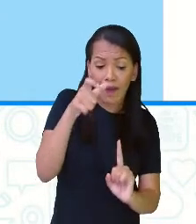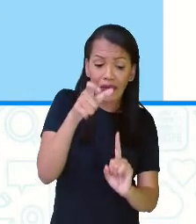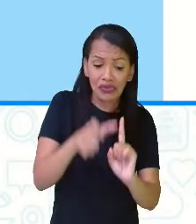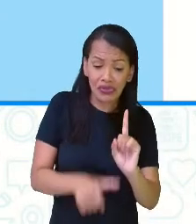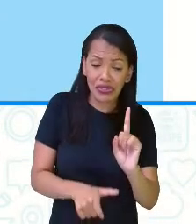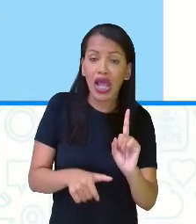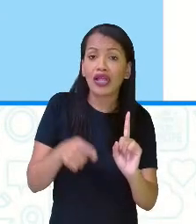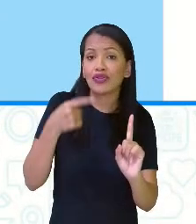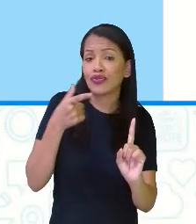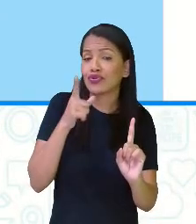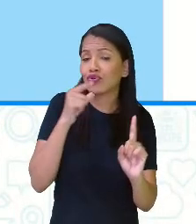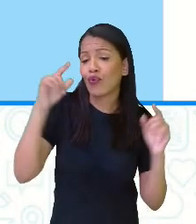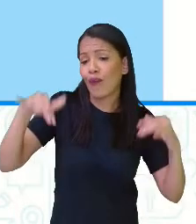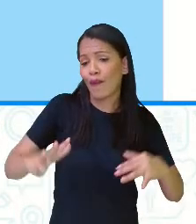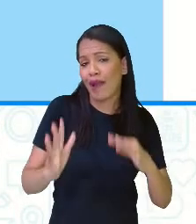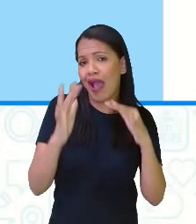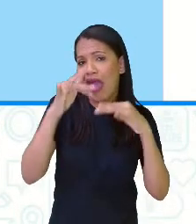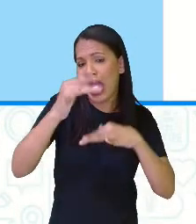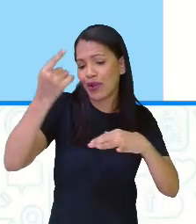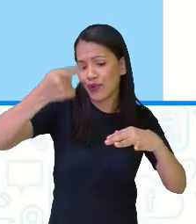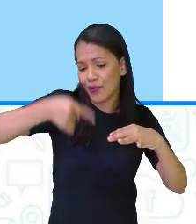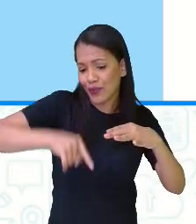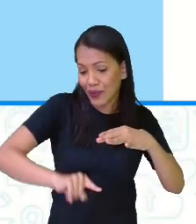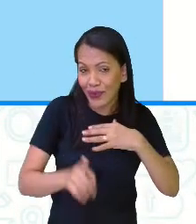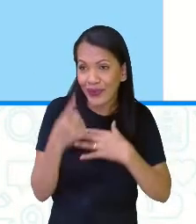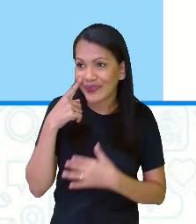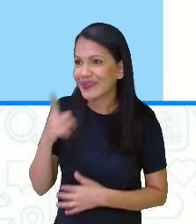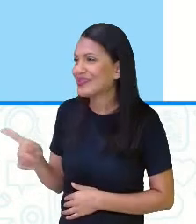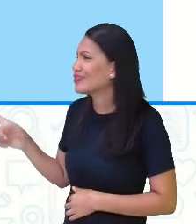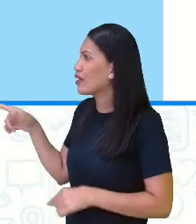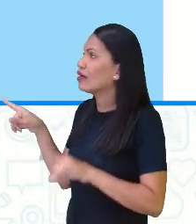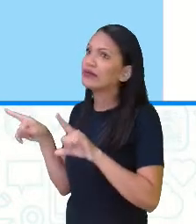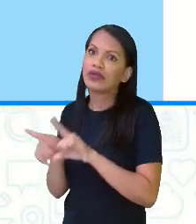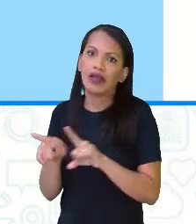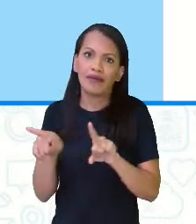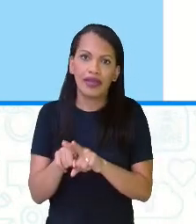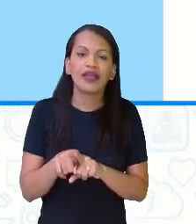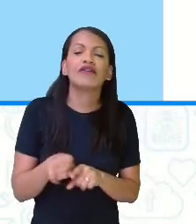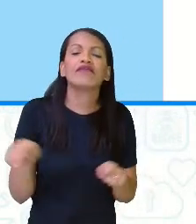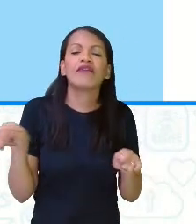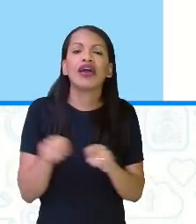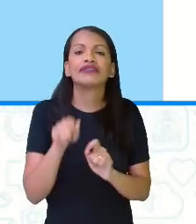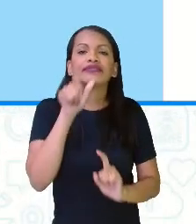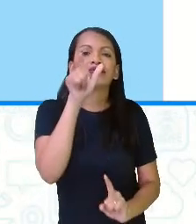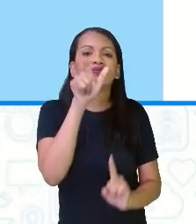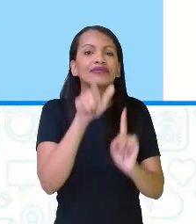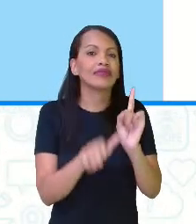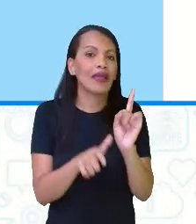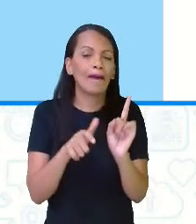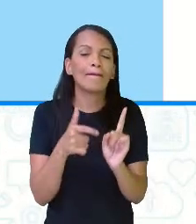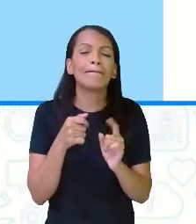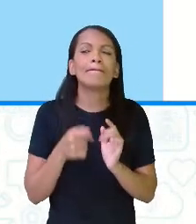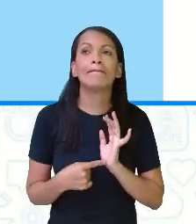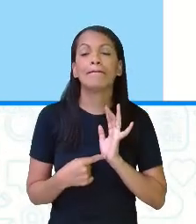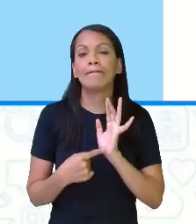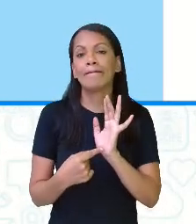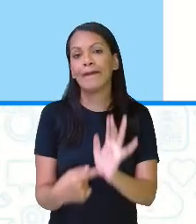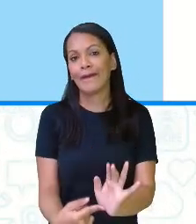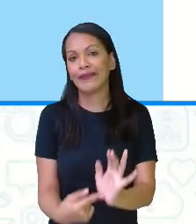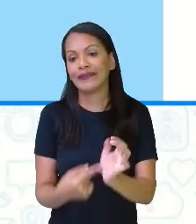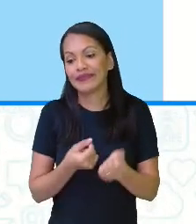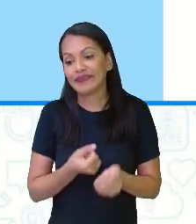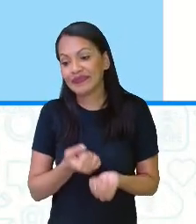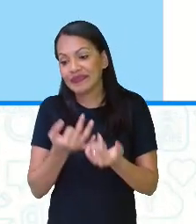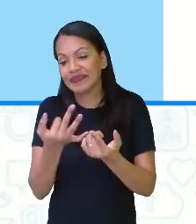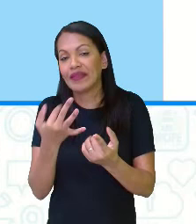só, o figurino também é utilizado pelo artista para compor seu personagem em determinada forma de expressão